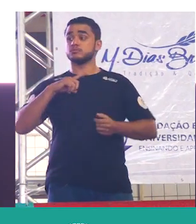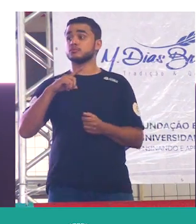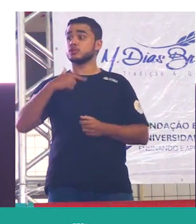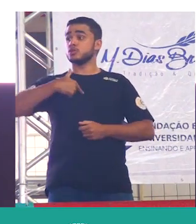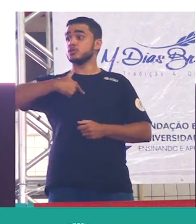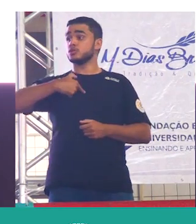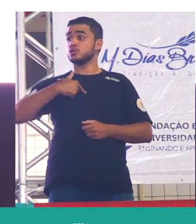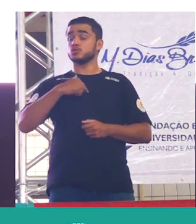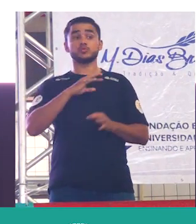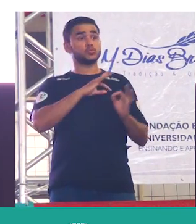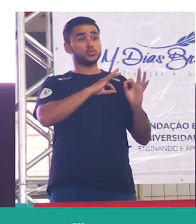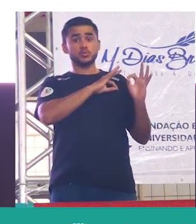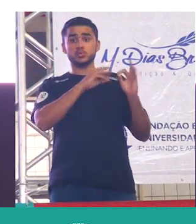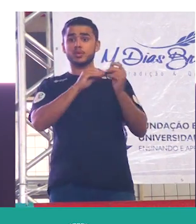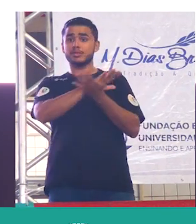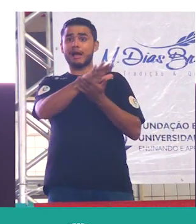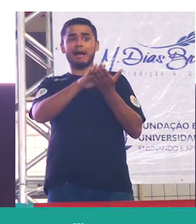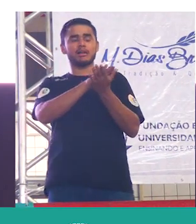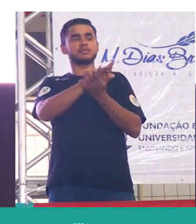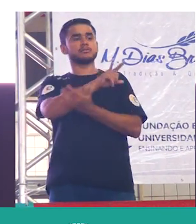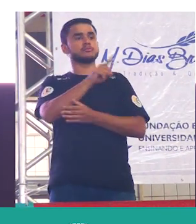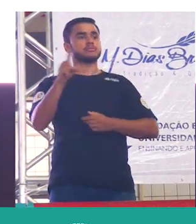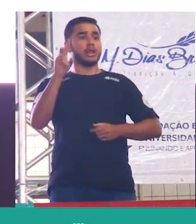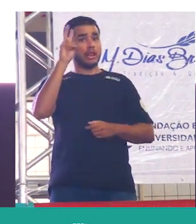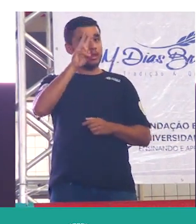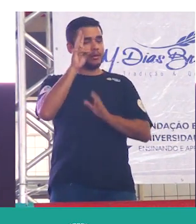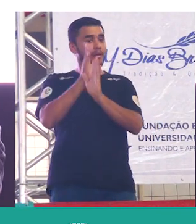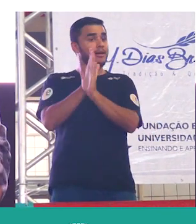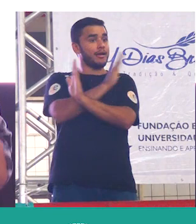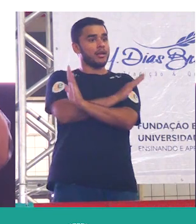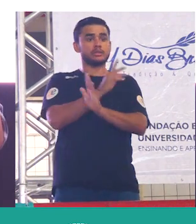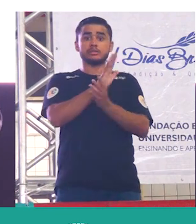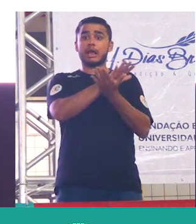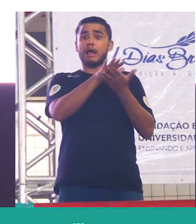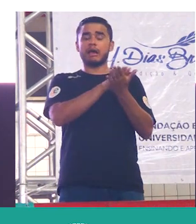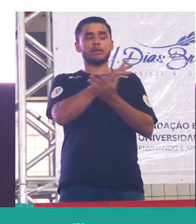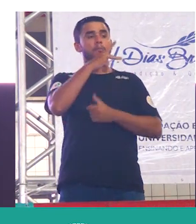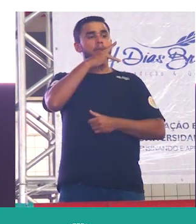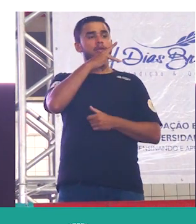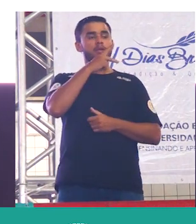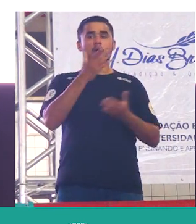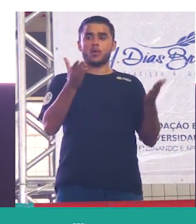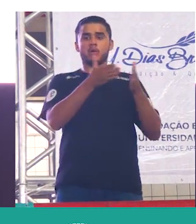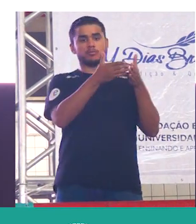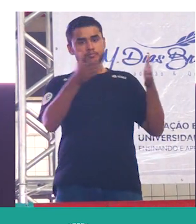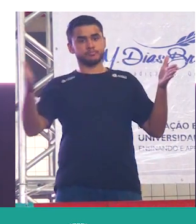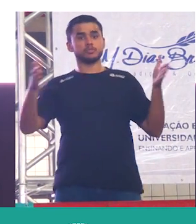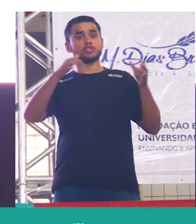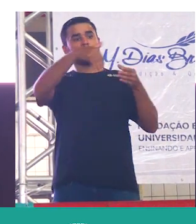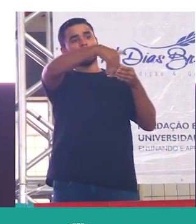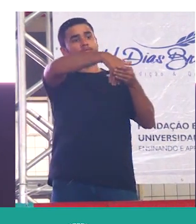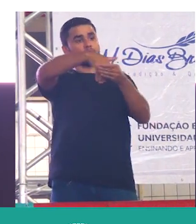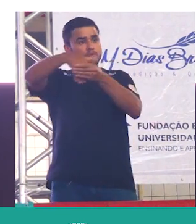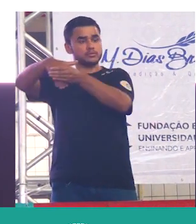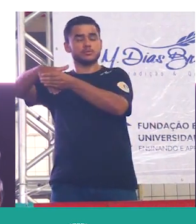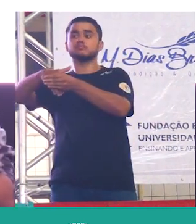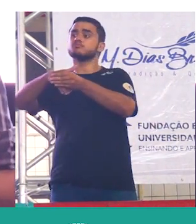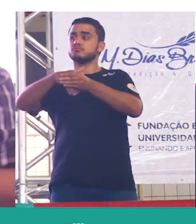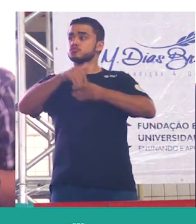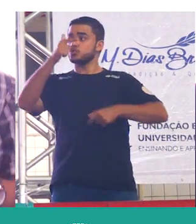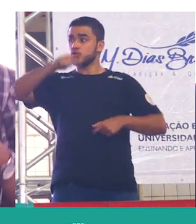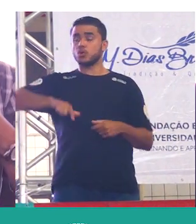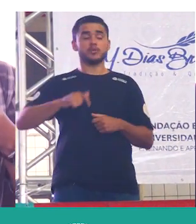fechado todos. O Brasil agora vai ter eleições. Não havia mais eleições antigamente com o